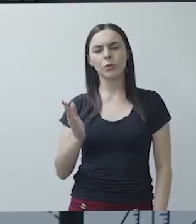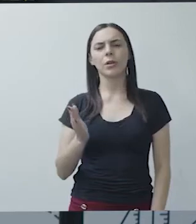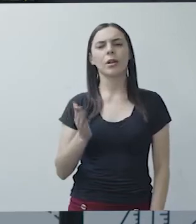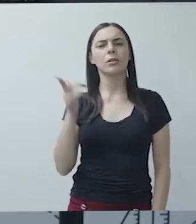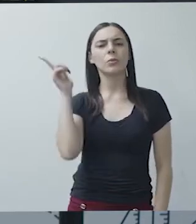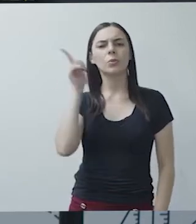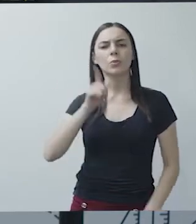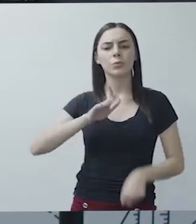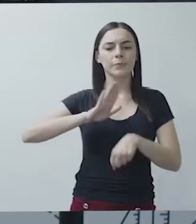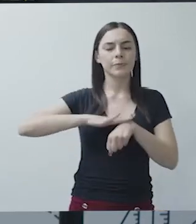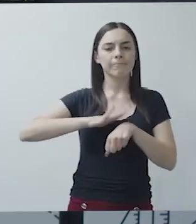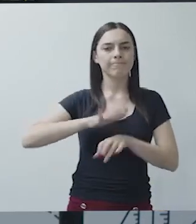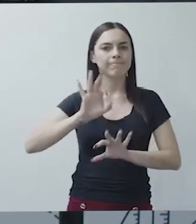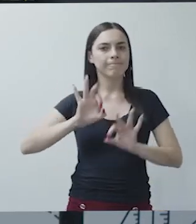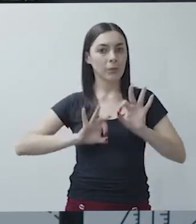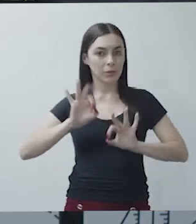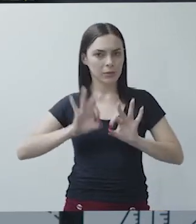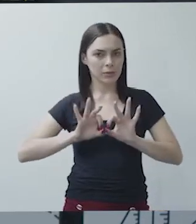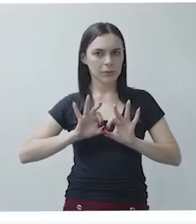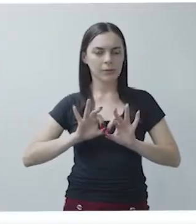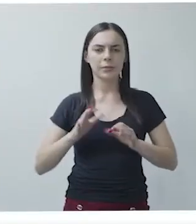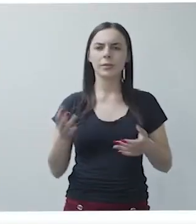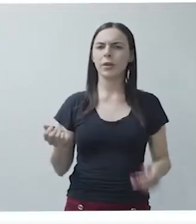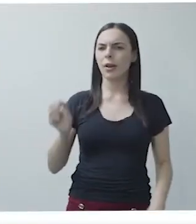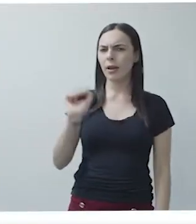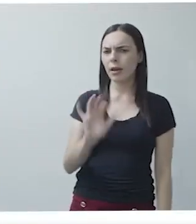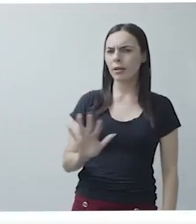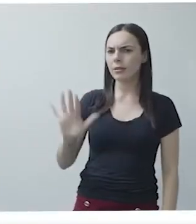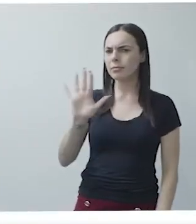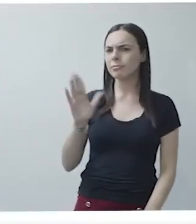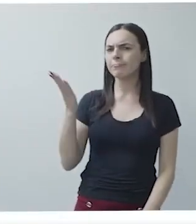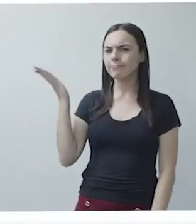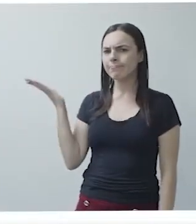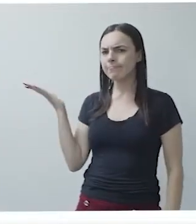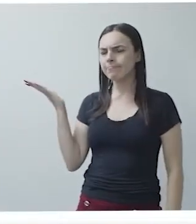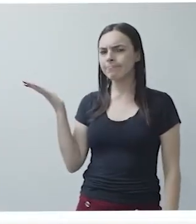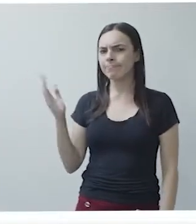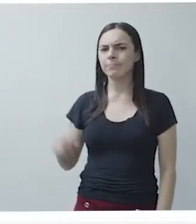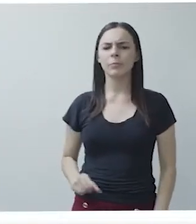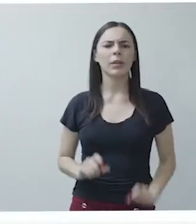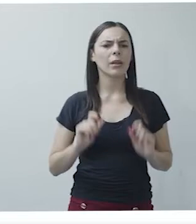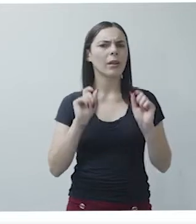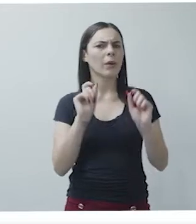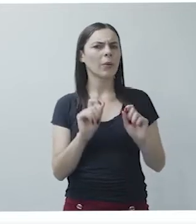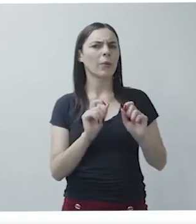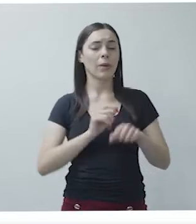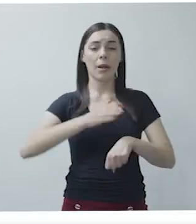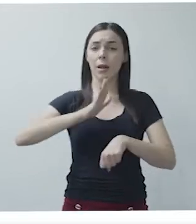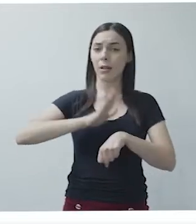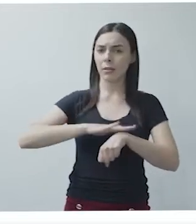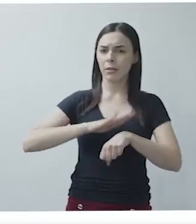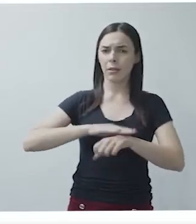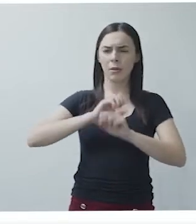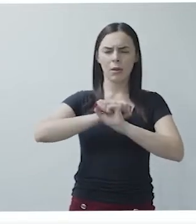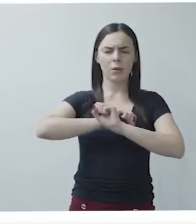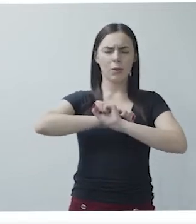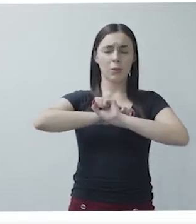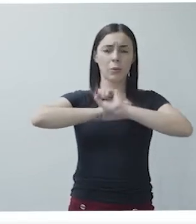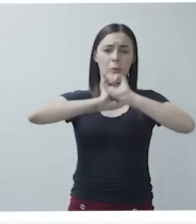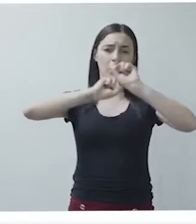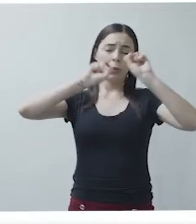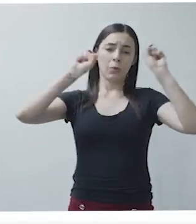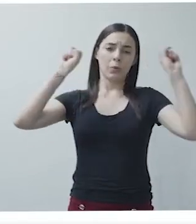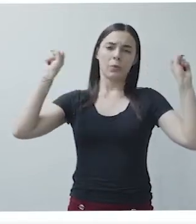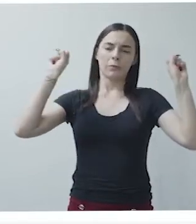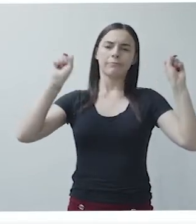organizamos o nosso tempo, né? Então, a primeira imagem lá. seria o momento de acordar, né?